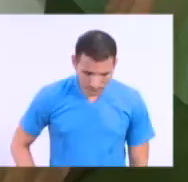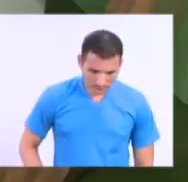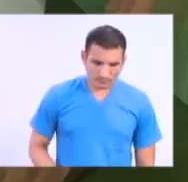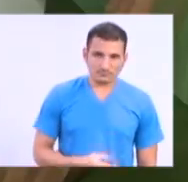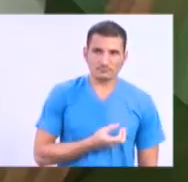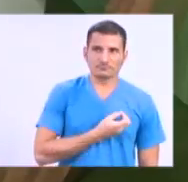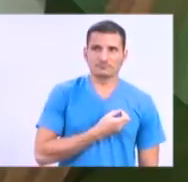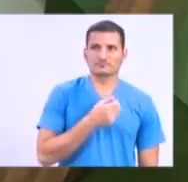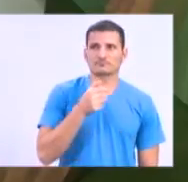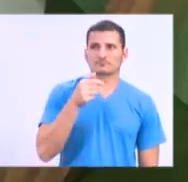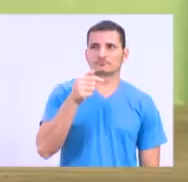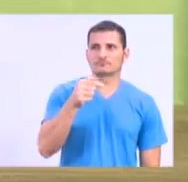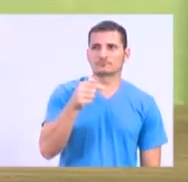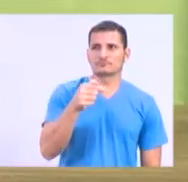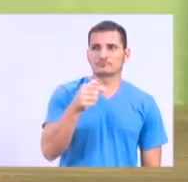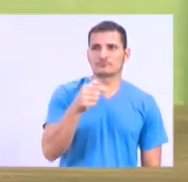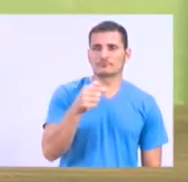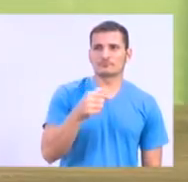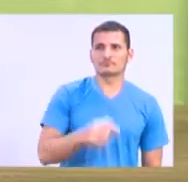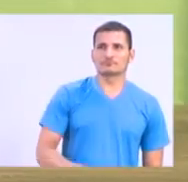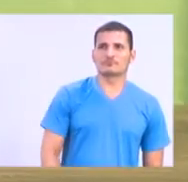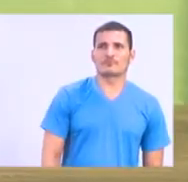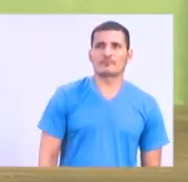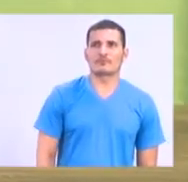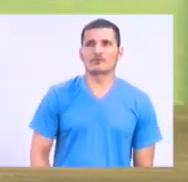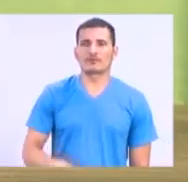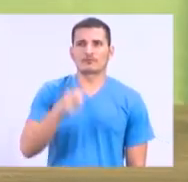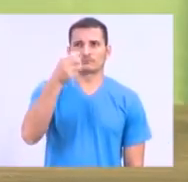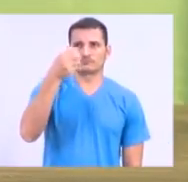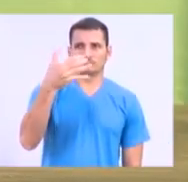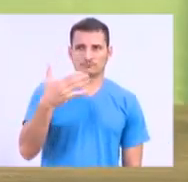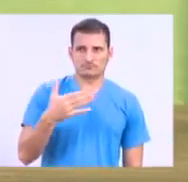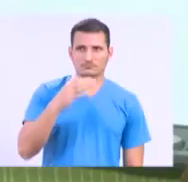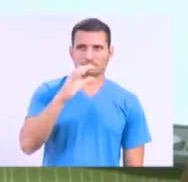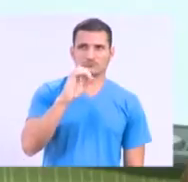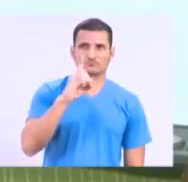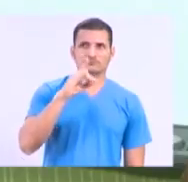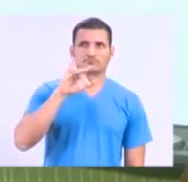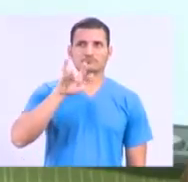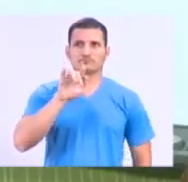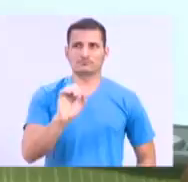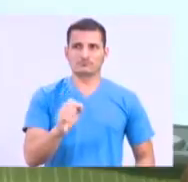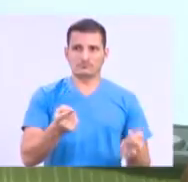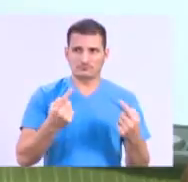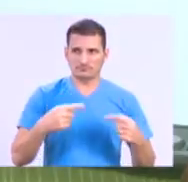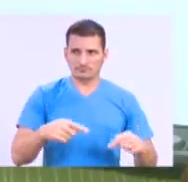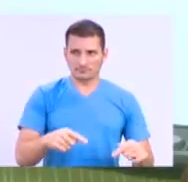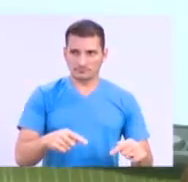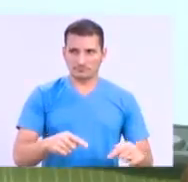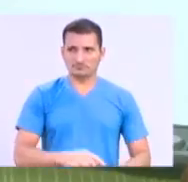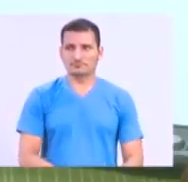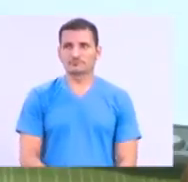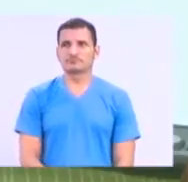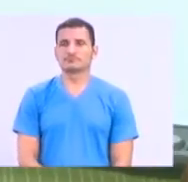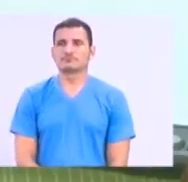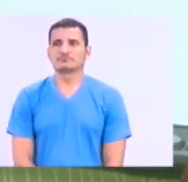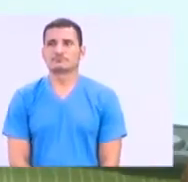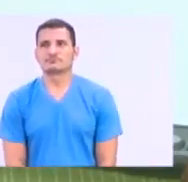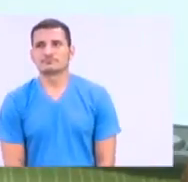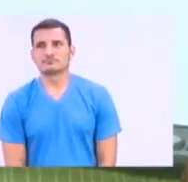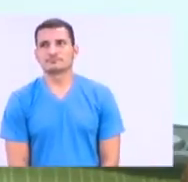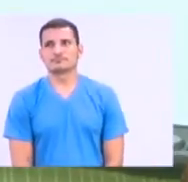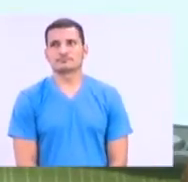7. Descreva o que acontecerá no código abaixo. Ok. Bom, nós temos um código em